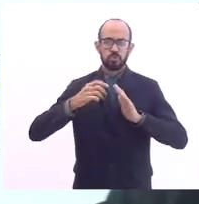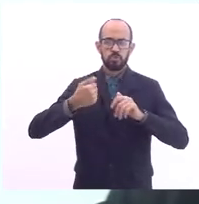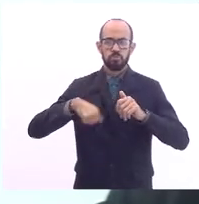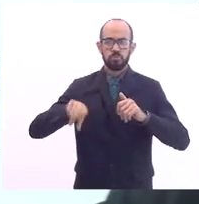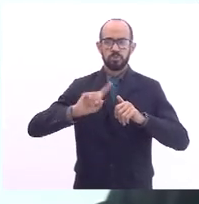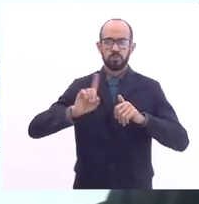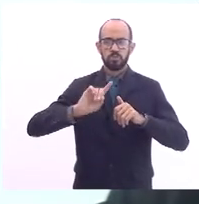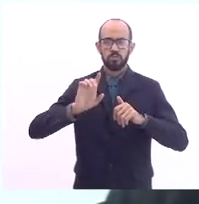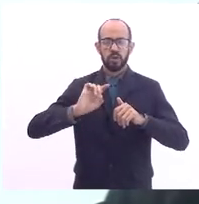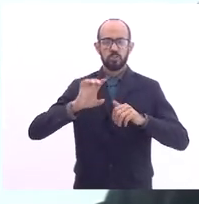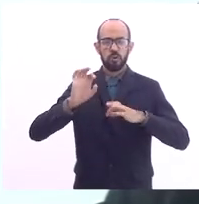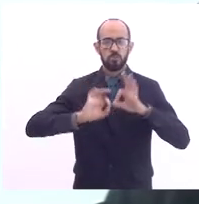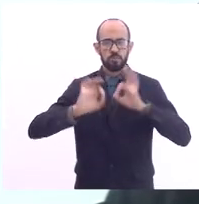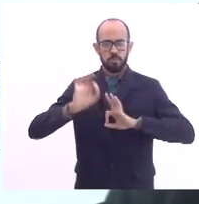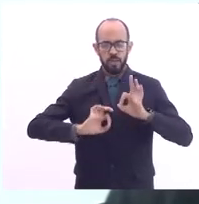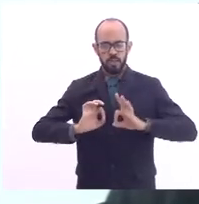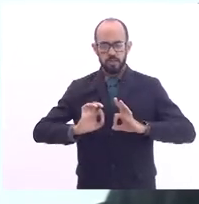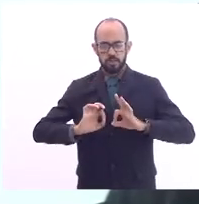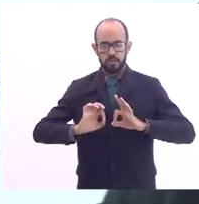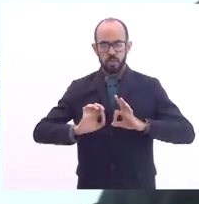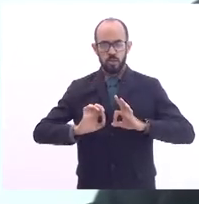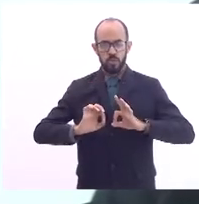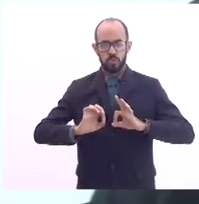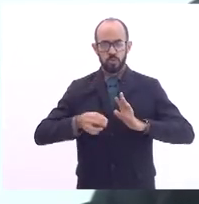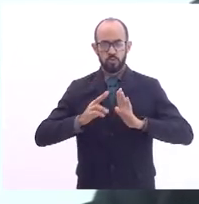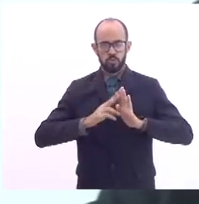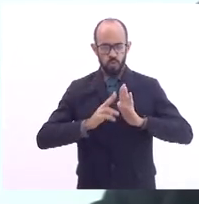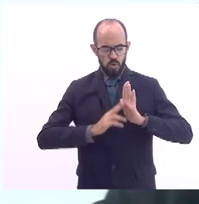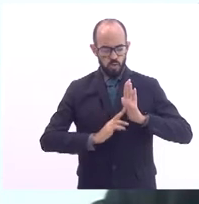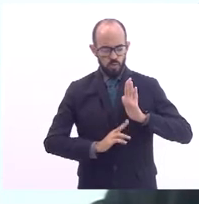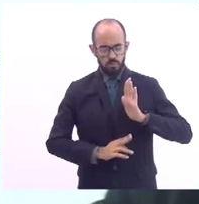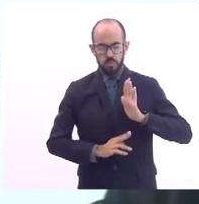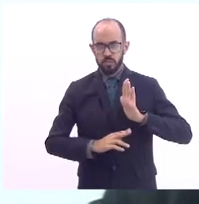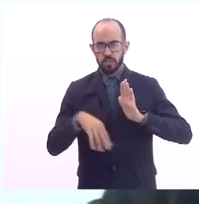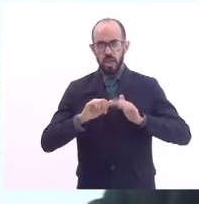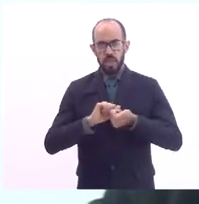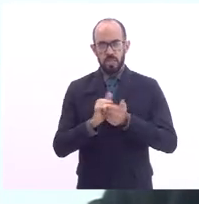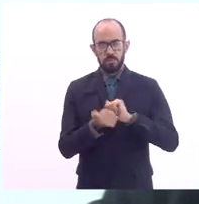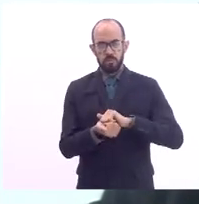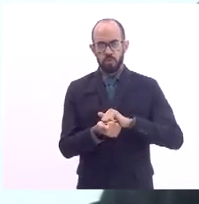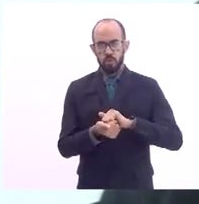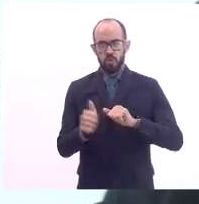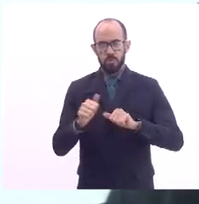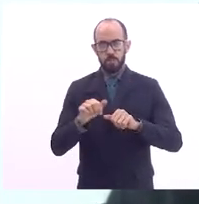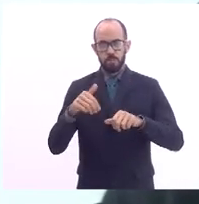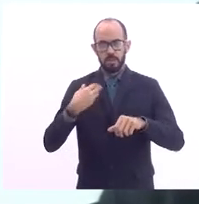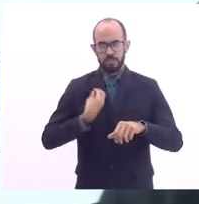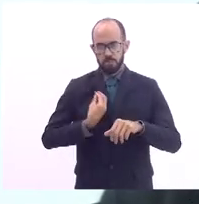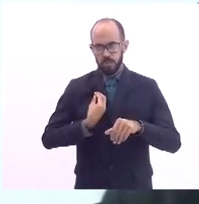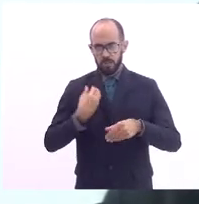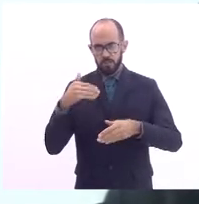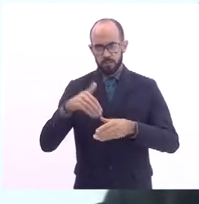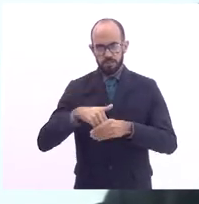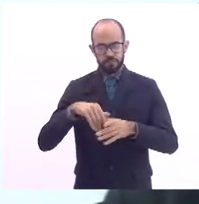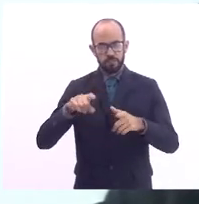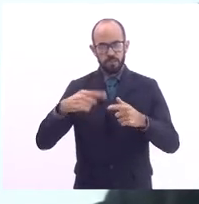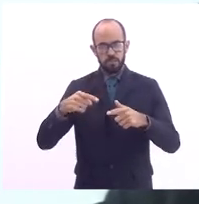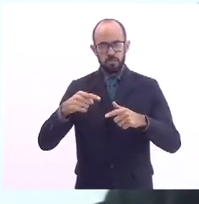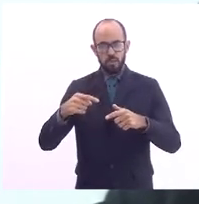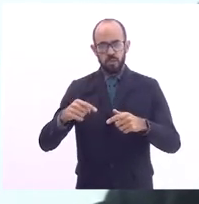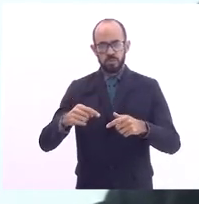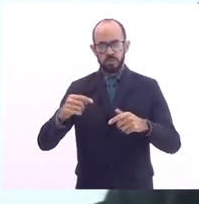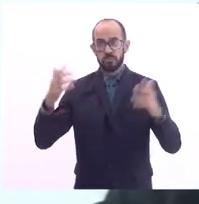nominata, e ajustou o partido para participar dessa ou daquela eleição, terminada a eleição, comemora-se vitória ou